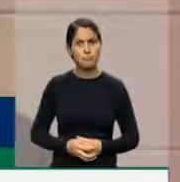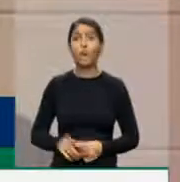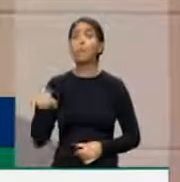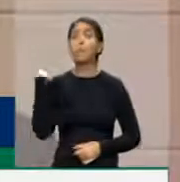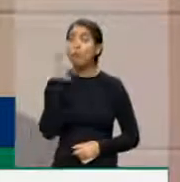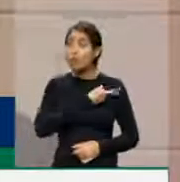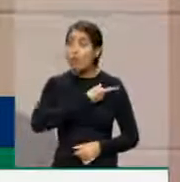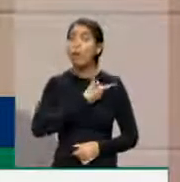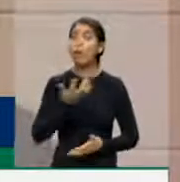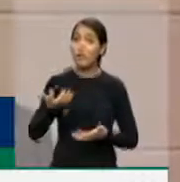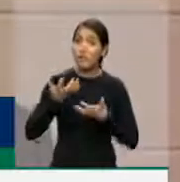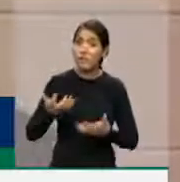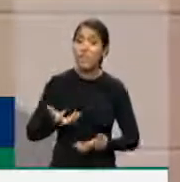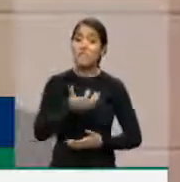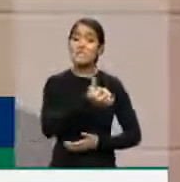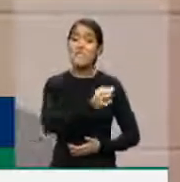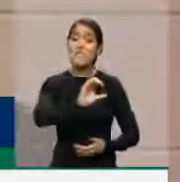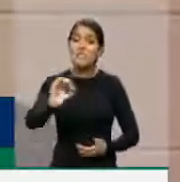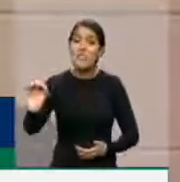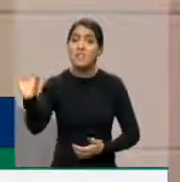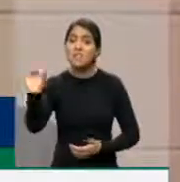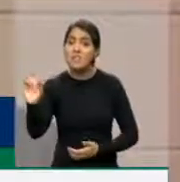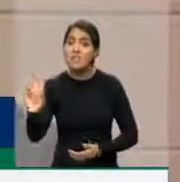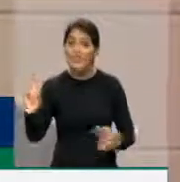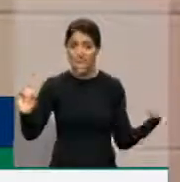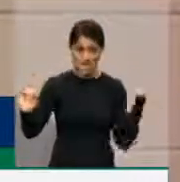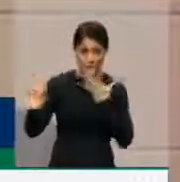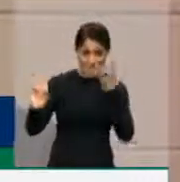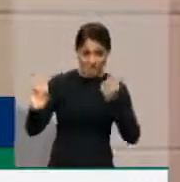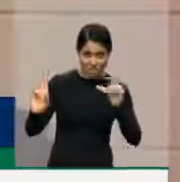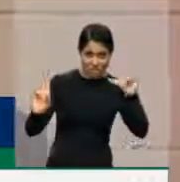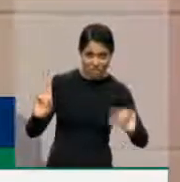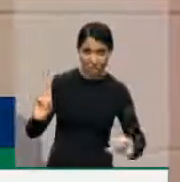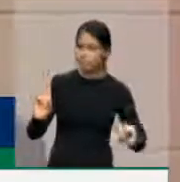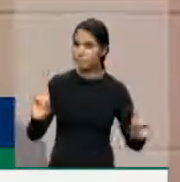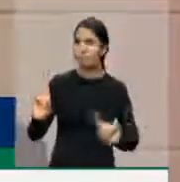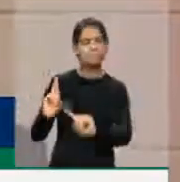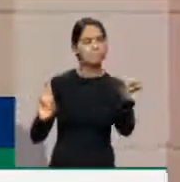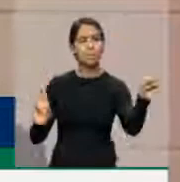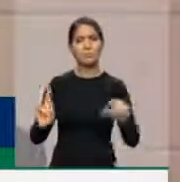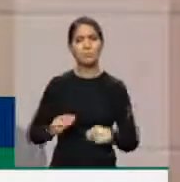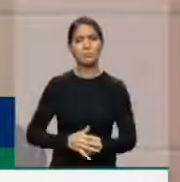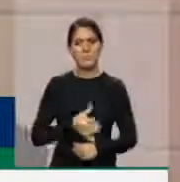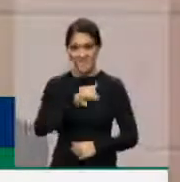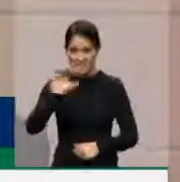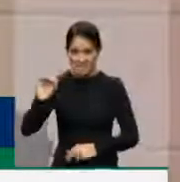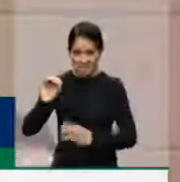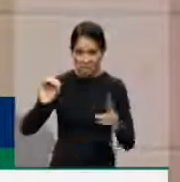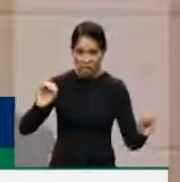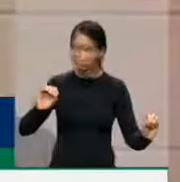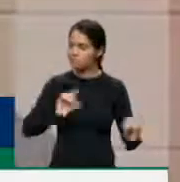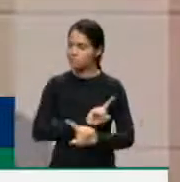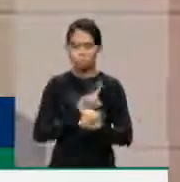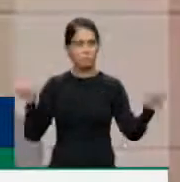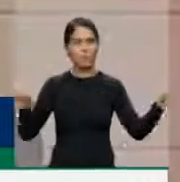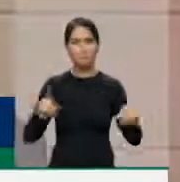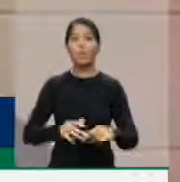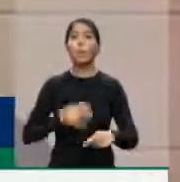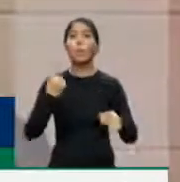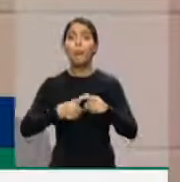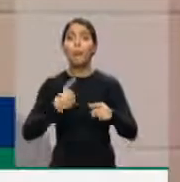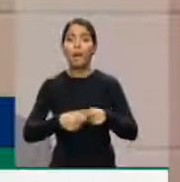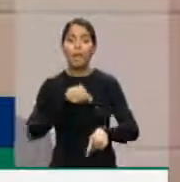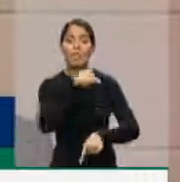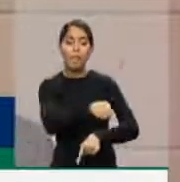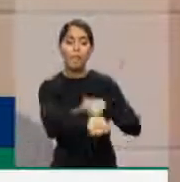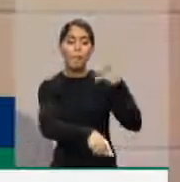de R$600. Nós não aceitaremos a redução de 600 para 300, porque isso é uma crueldade com o povo que